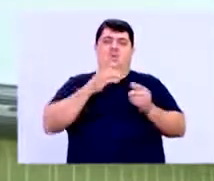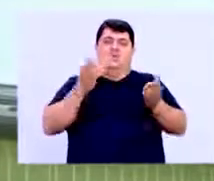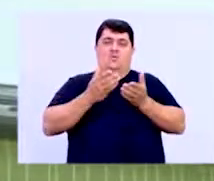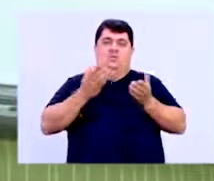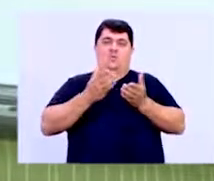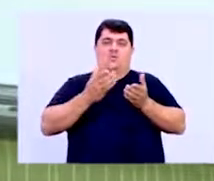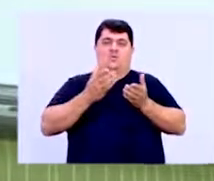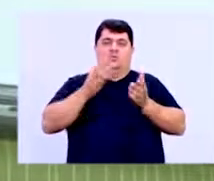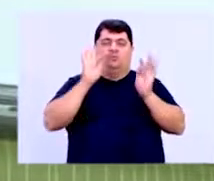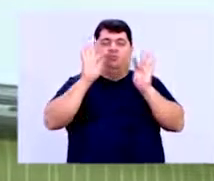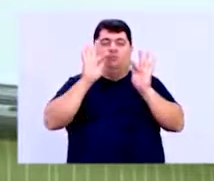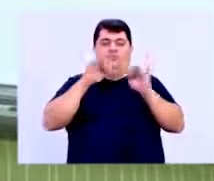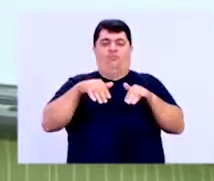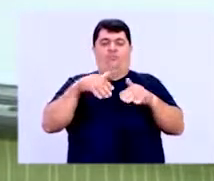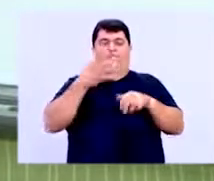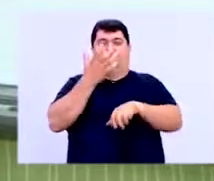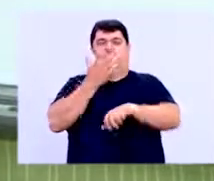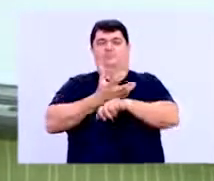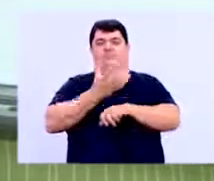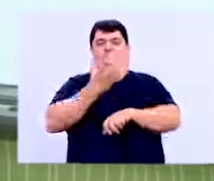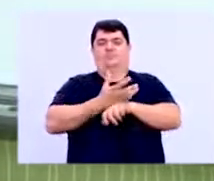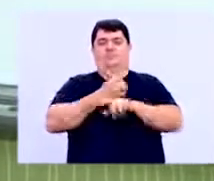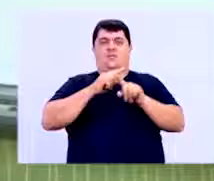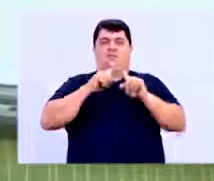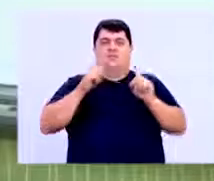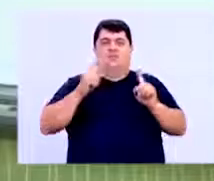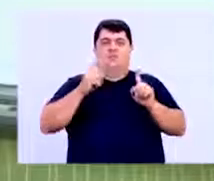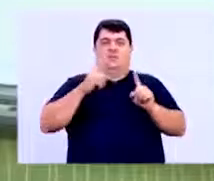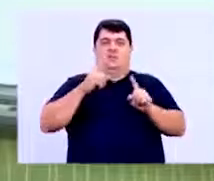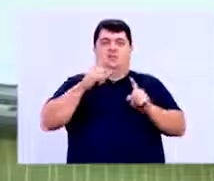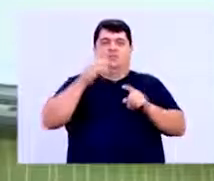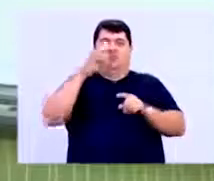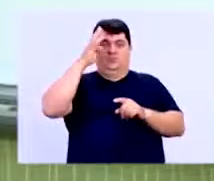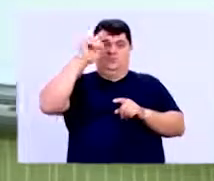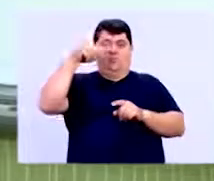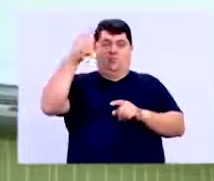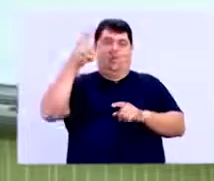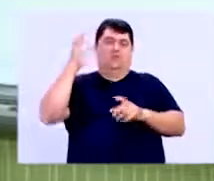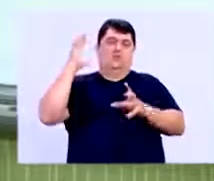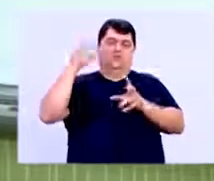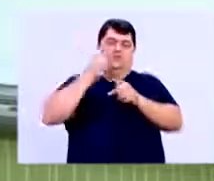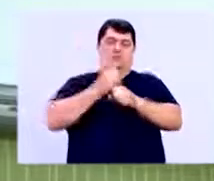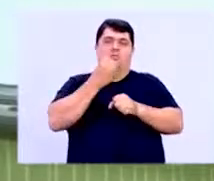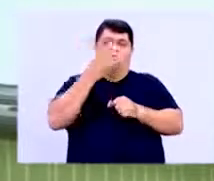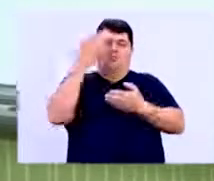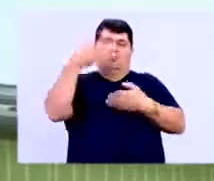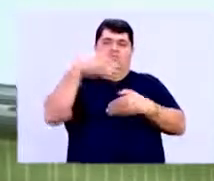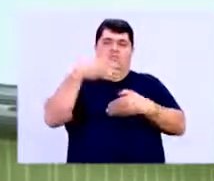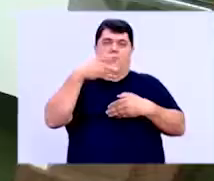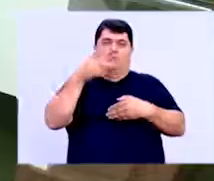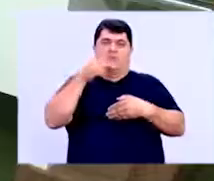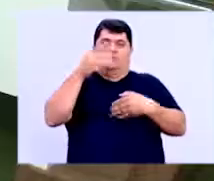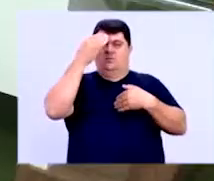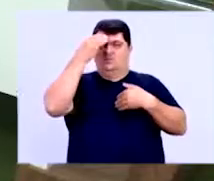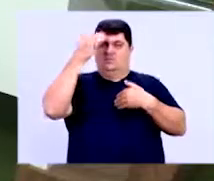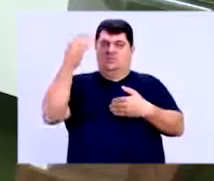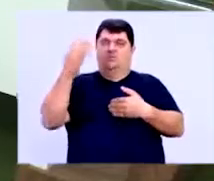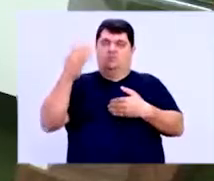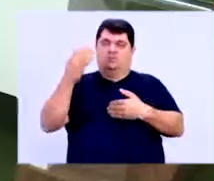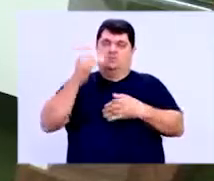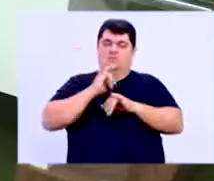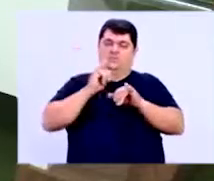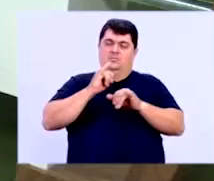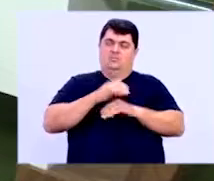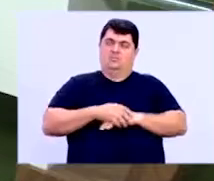estamos terminando a nossa matéria, mas faremos revisão na próxima aula e vocês vão sair muito bem na prova. Professor Ivan, último recado